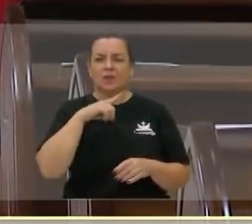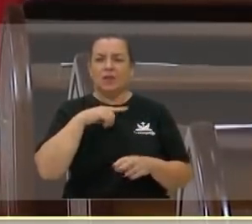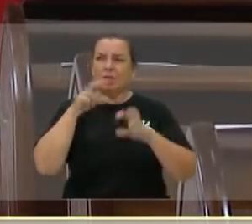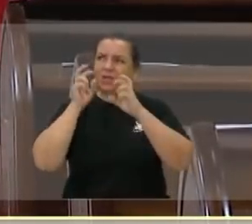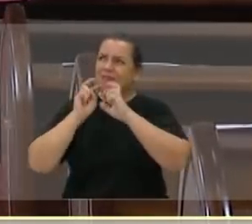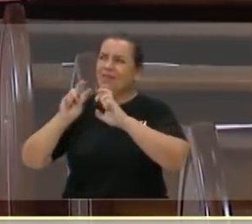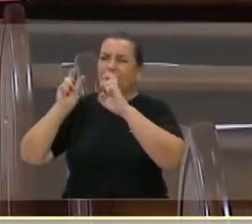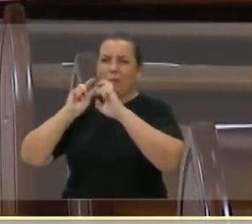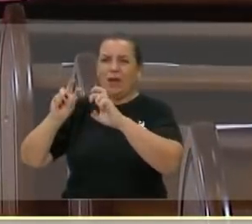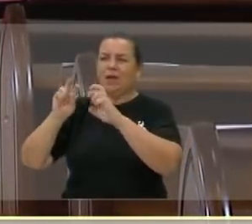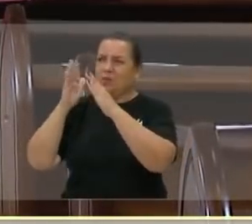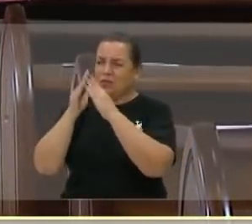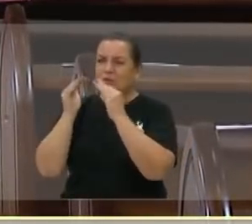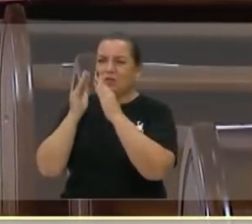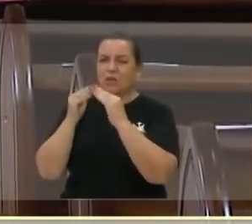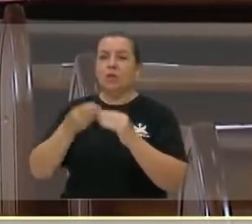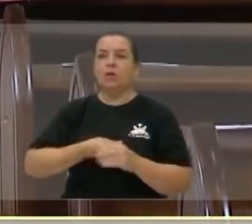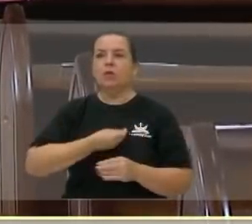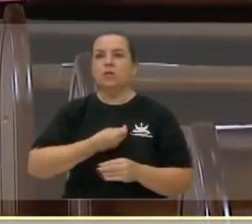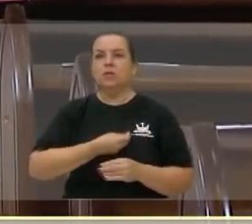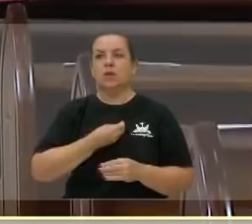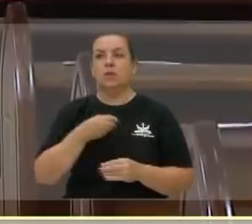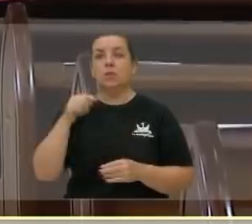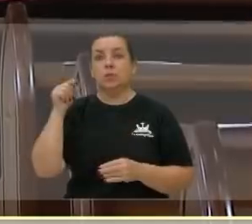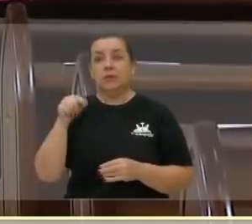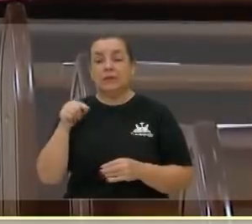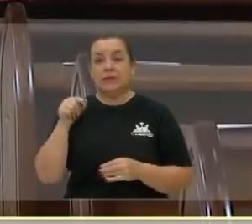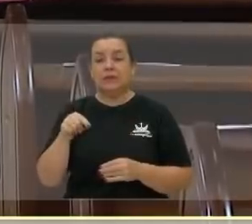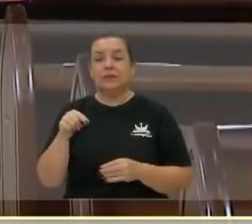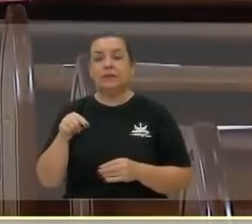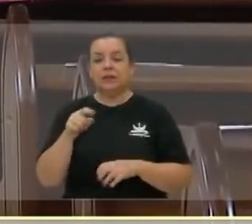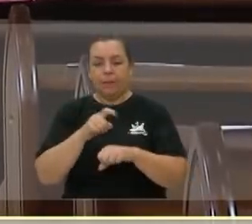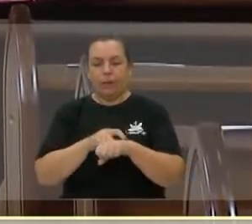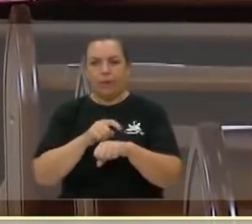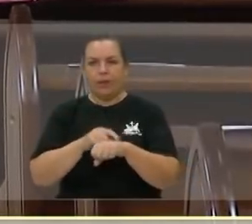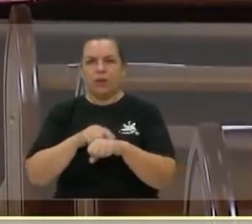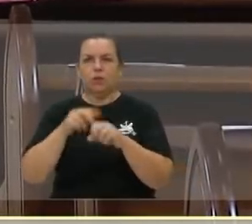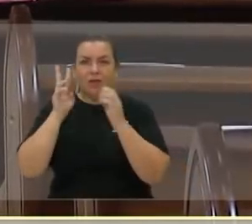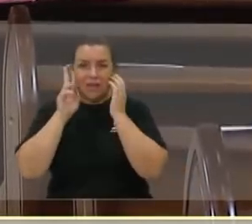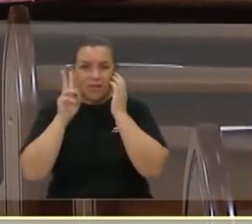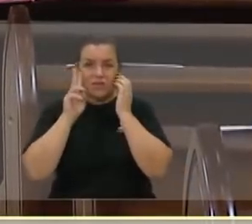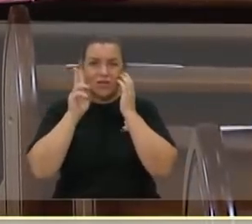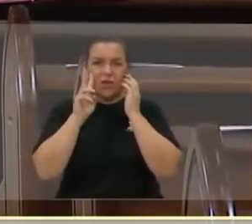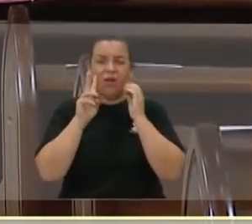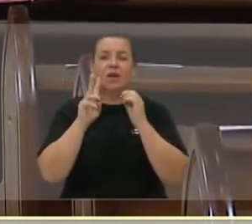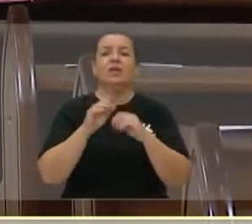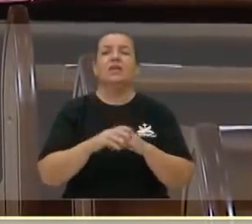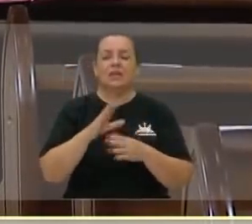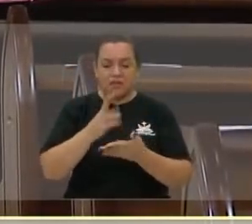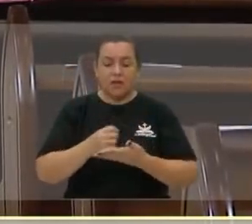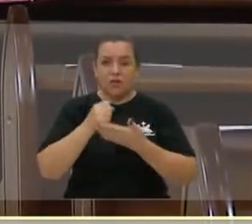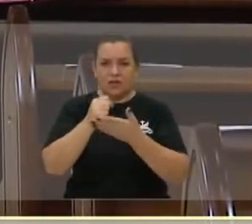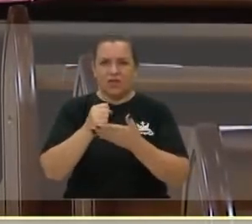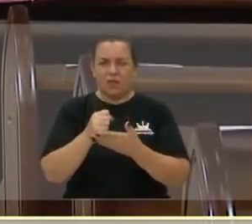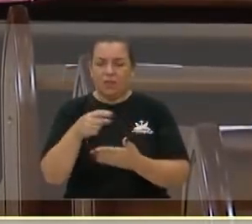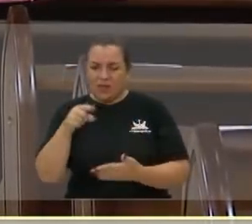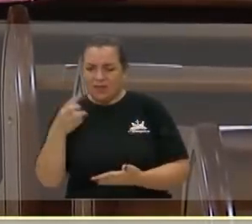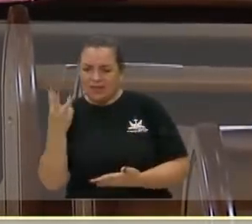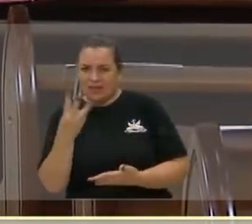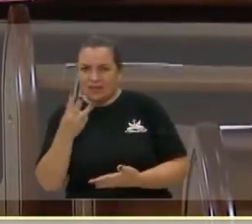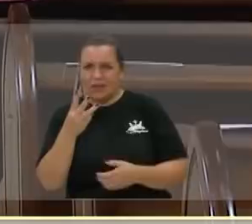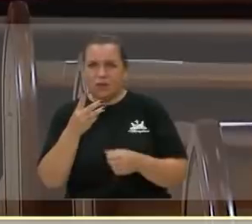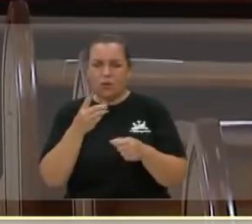clamar, nós estamos nessa ação da história da salvação, dessa terceira etapa do Espírito